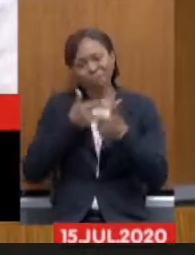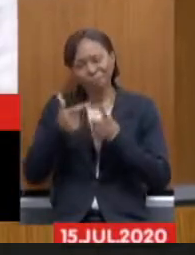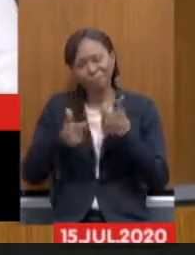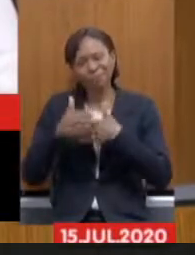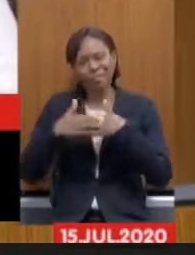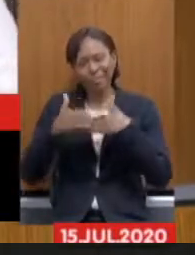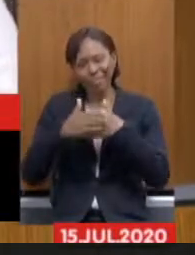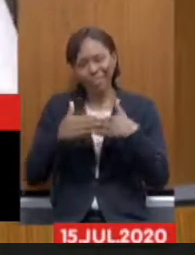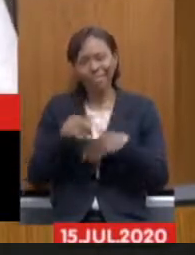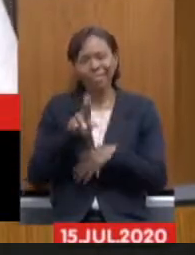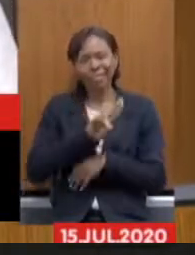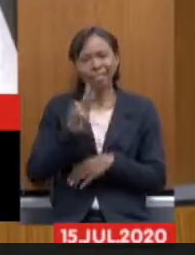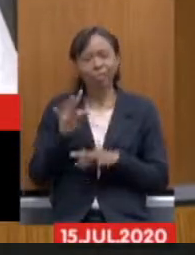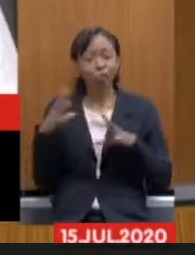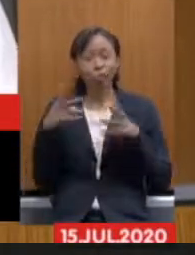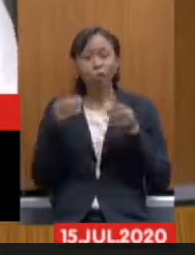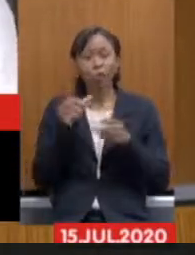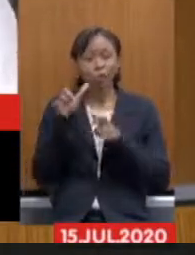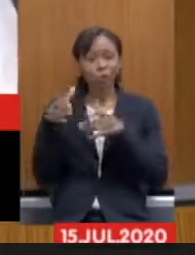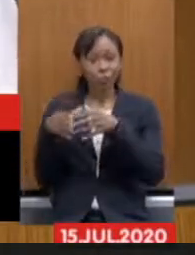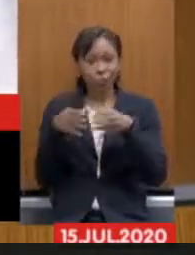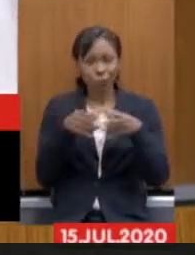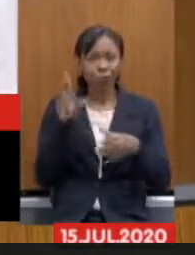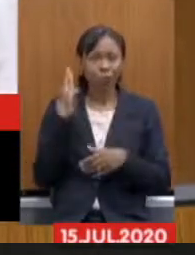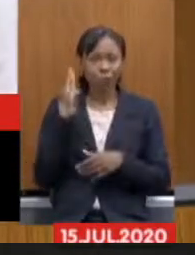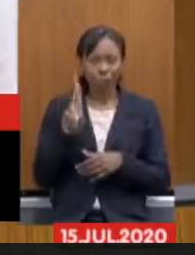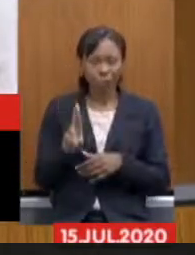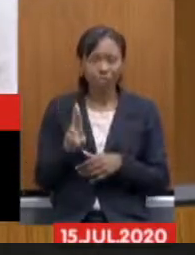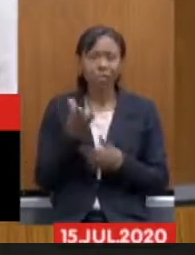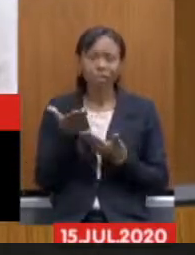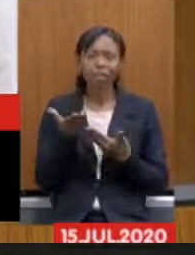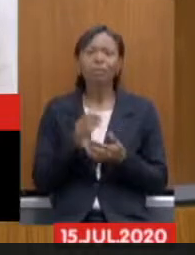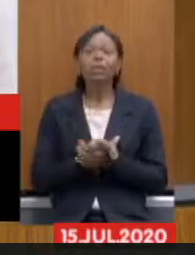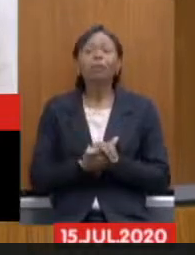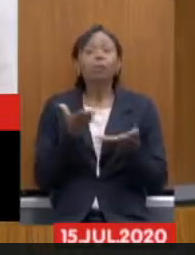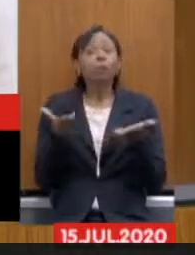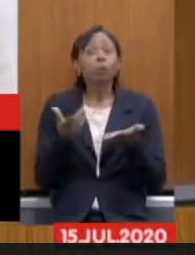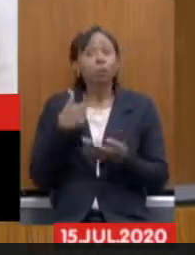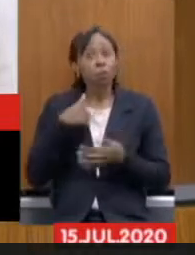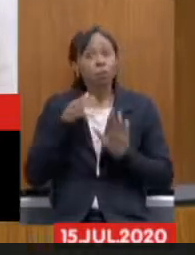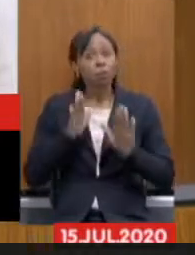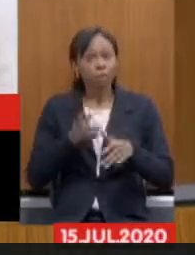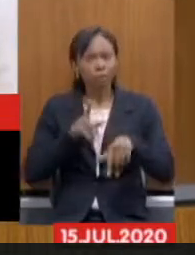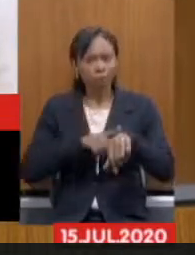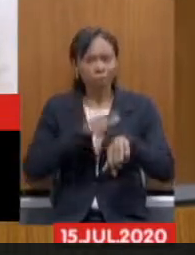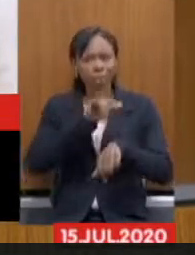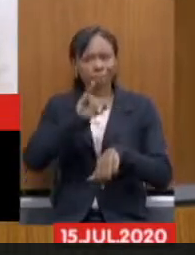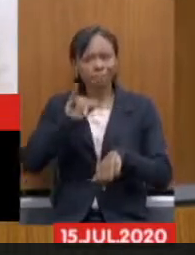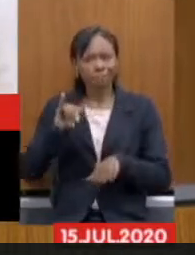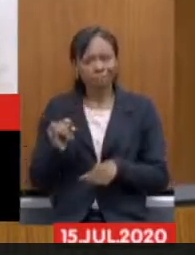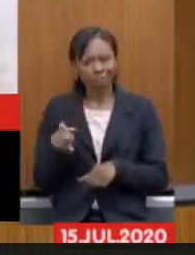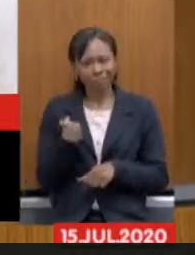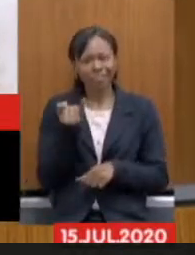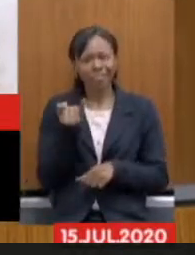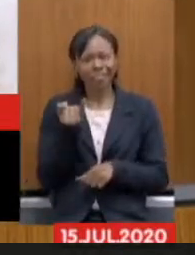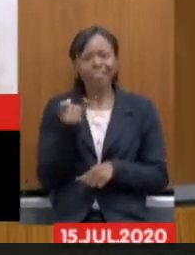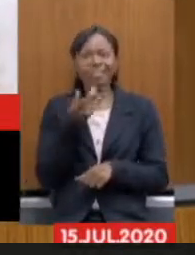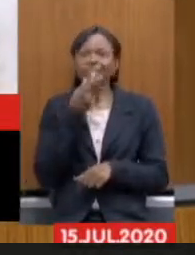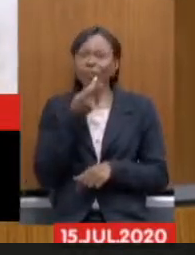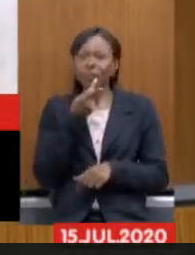em seu nome todos os representantes aqui todo trabalho que vem fazendo eu hoje já tive a oportunidade de